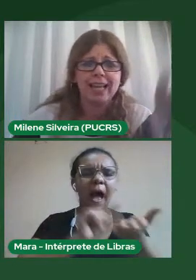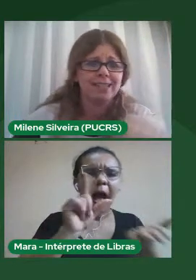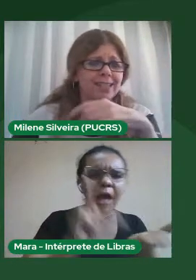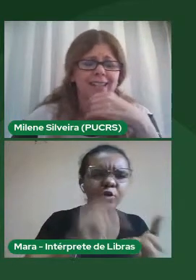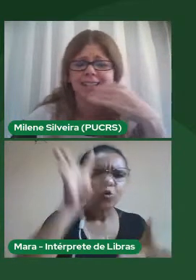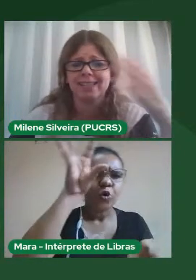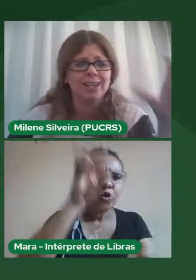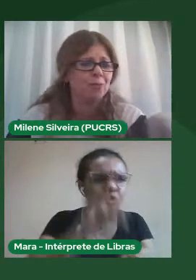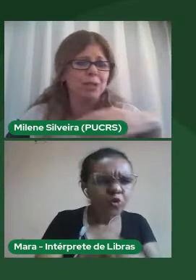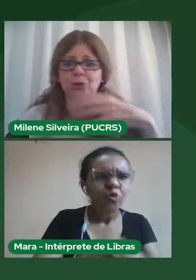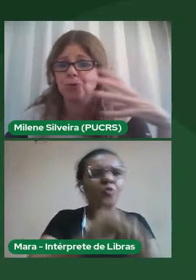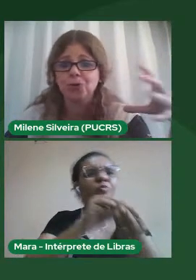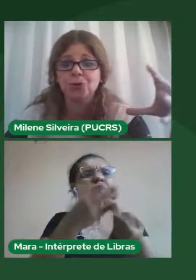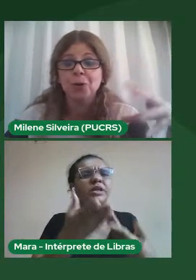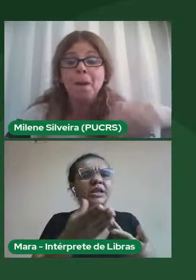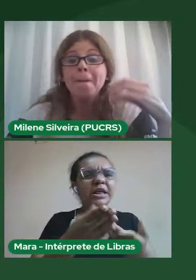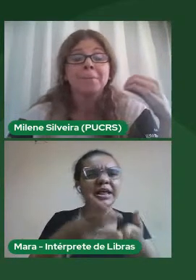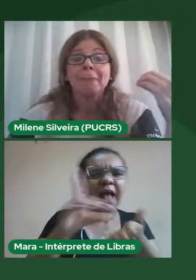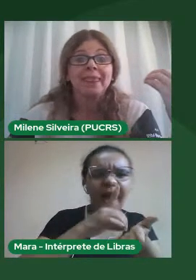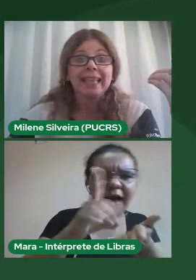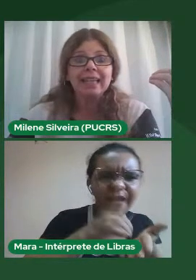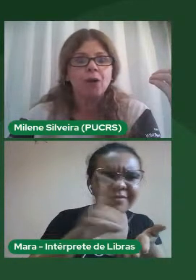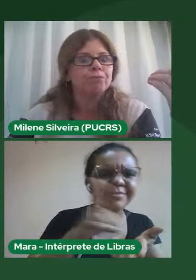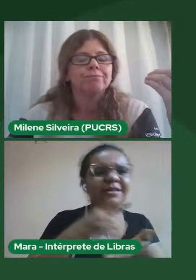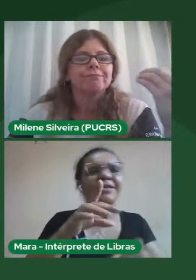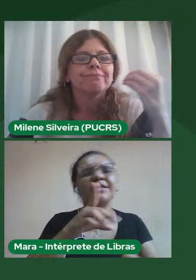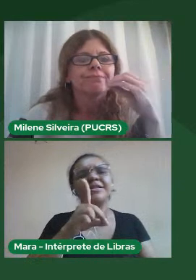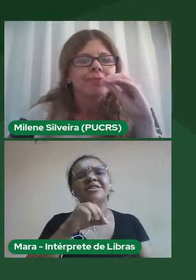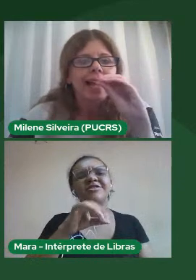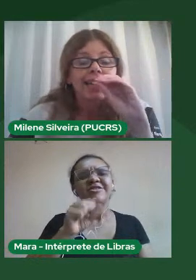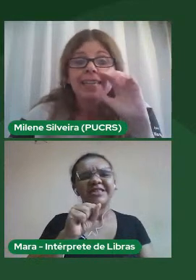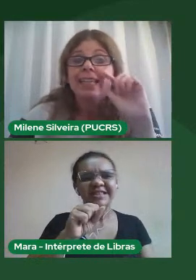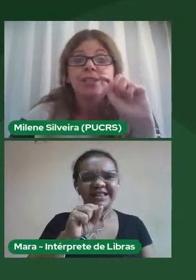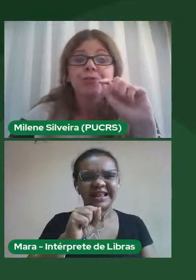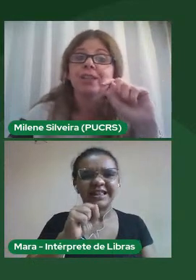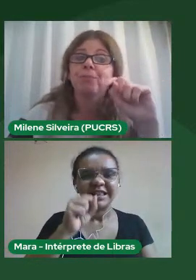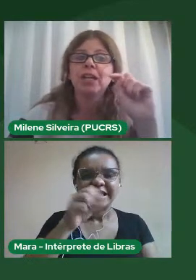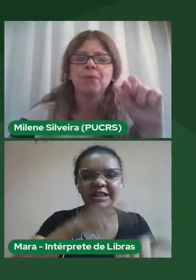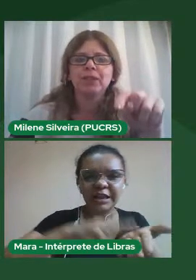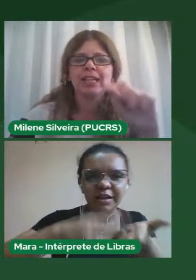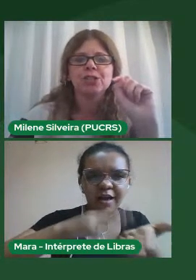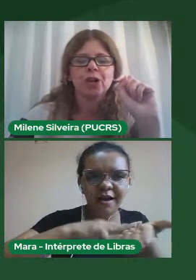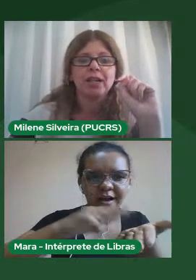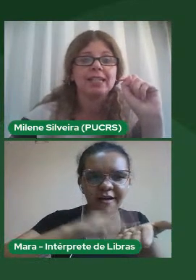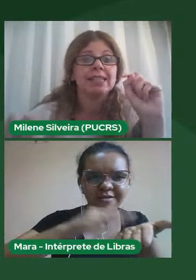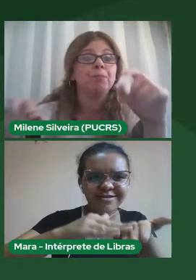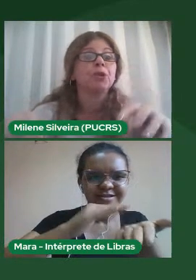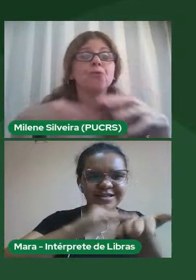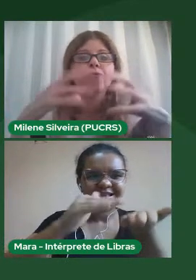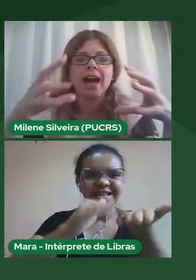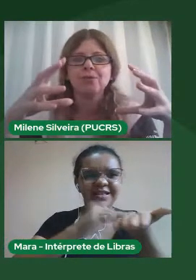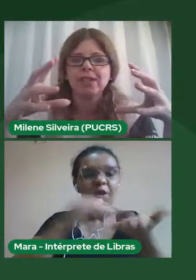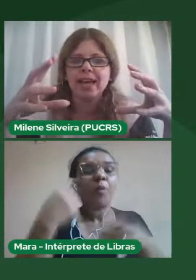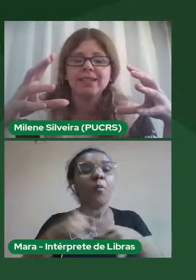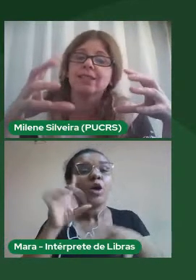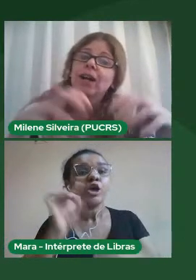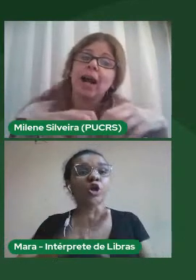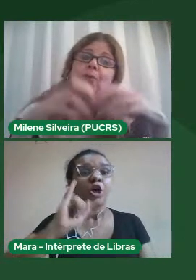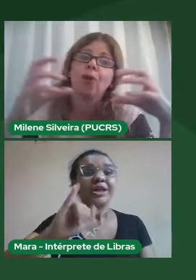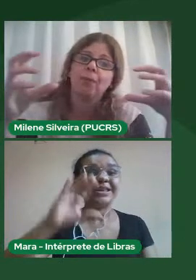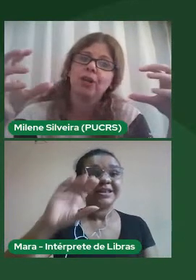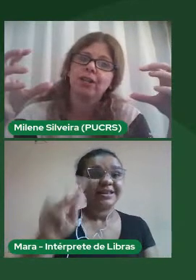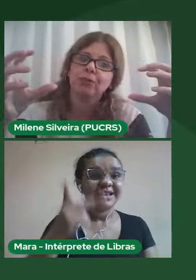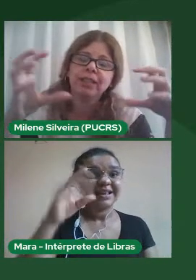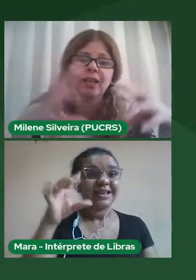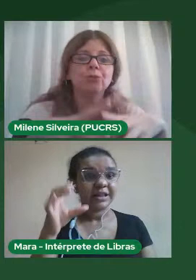workshop de tese, dissertação, mini curso. Então, aqui, isso aqui, por que que eu botei aqui só no IHC? Porque com vários desses eu